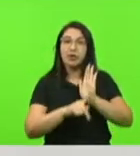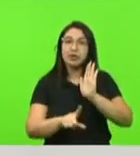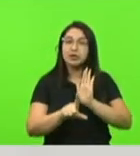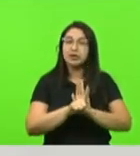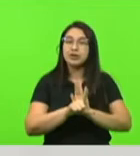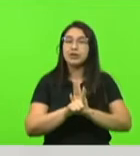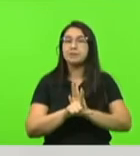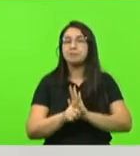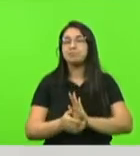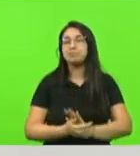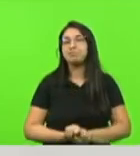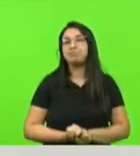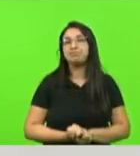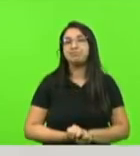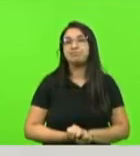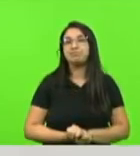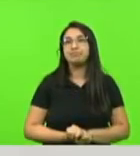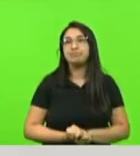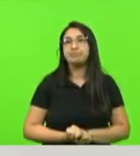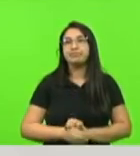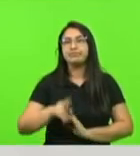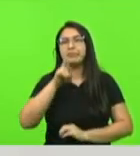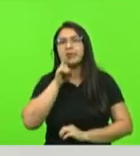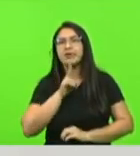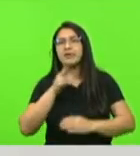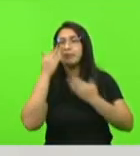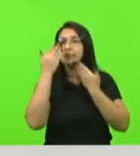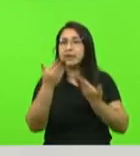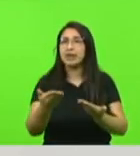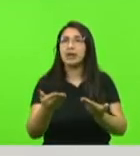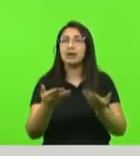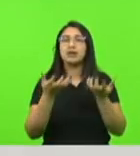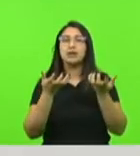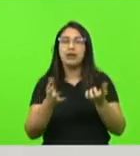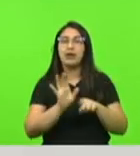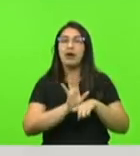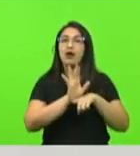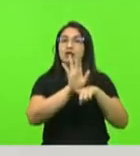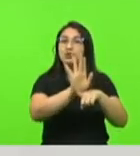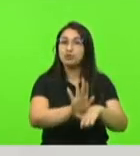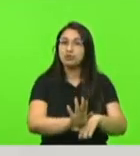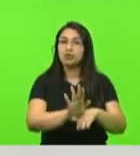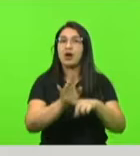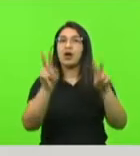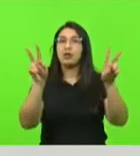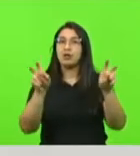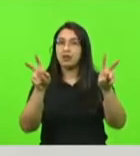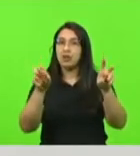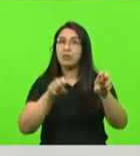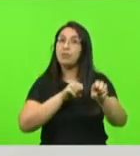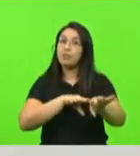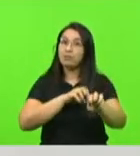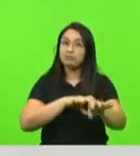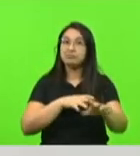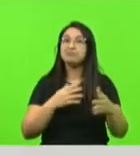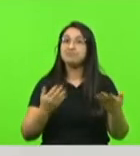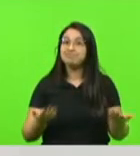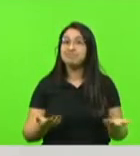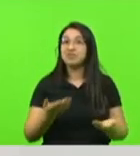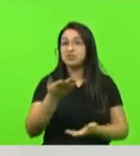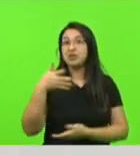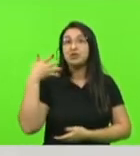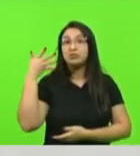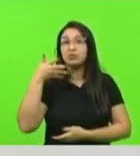deputado... Deputado Ivan, muito obrigado por tentar contribuir com esse tema da educação na sua